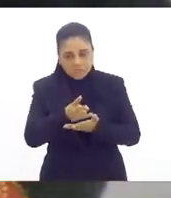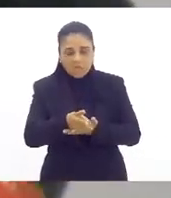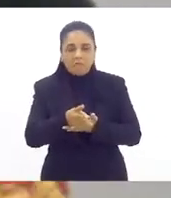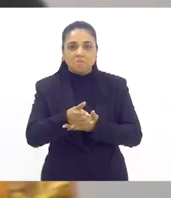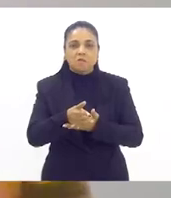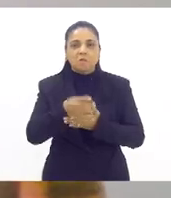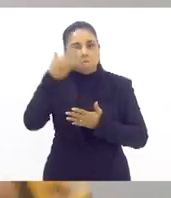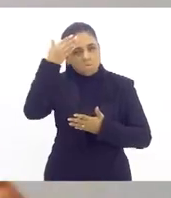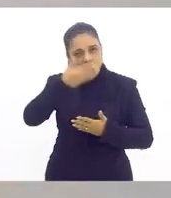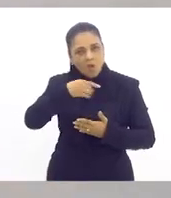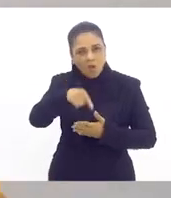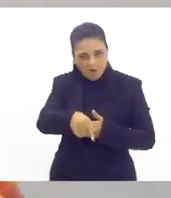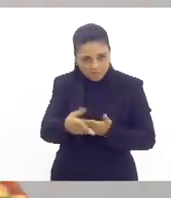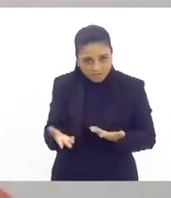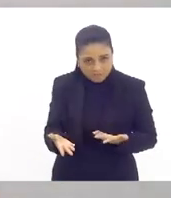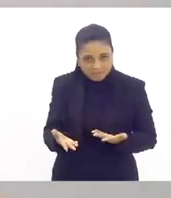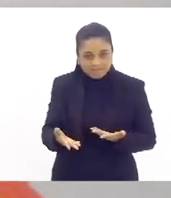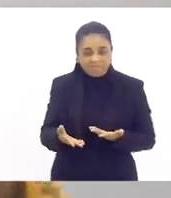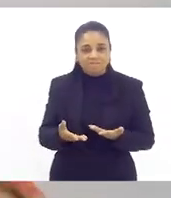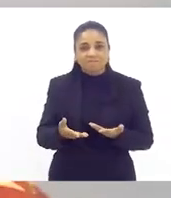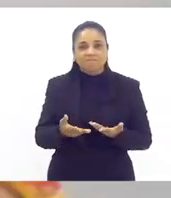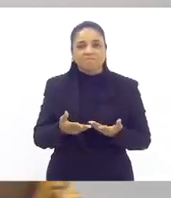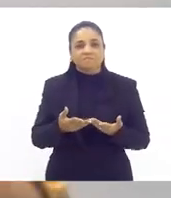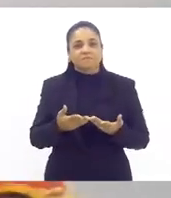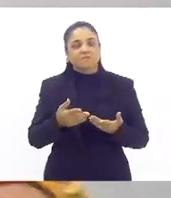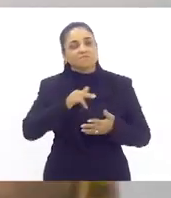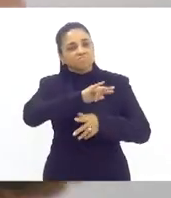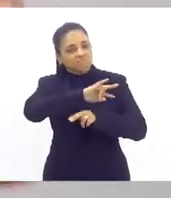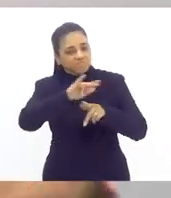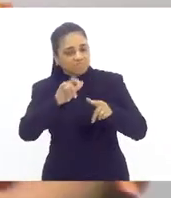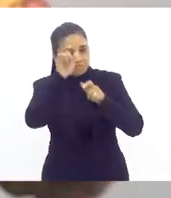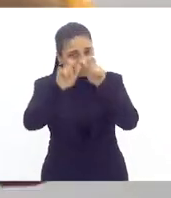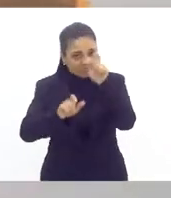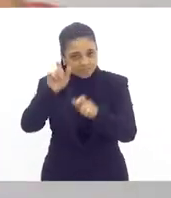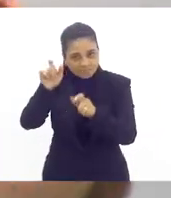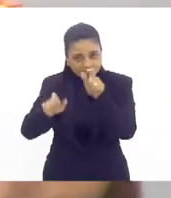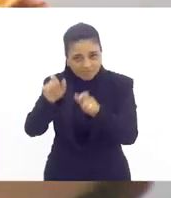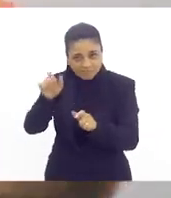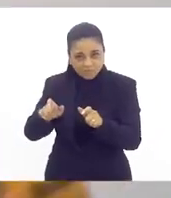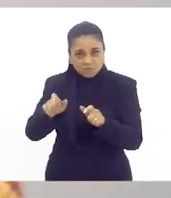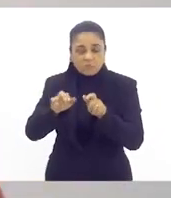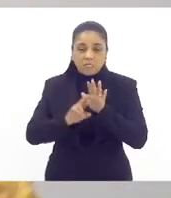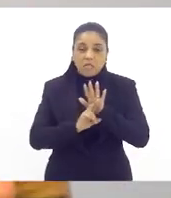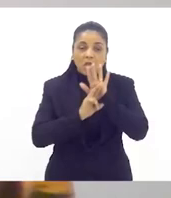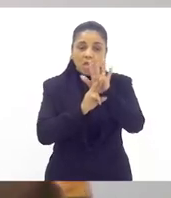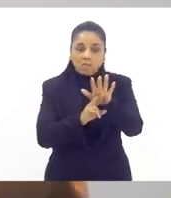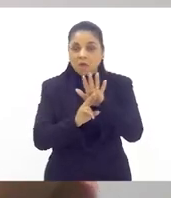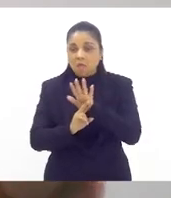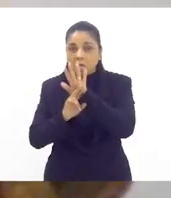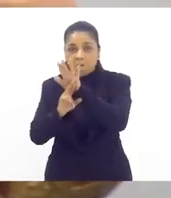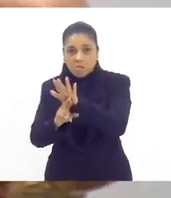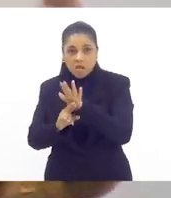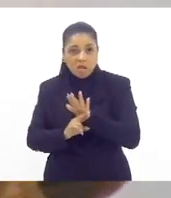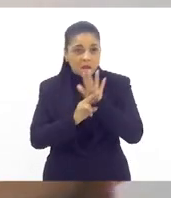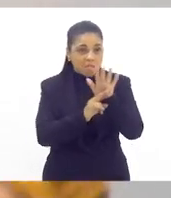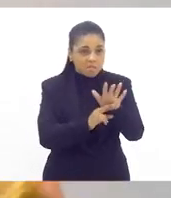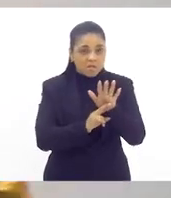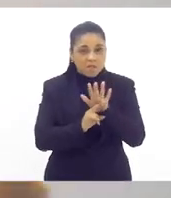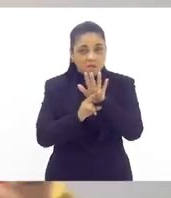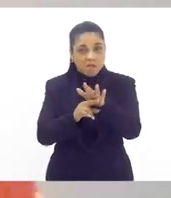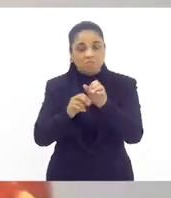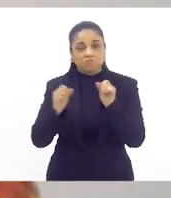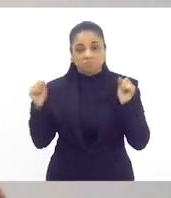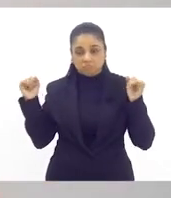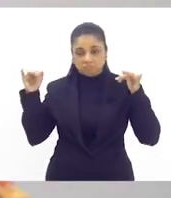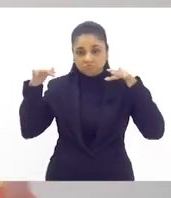comprovar tem muitas pessoas aqui que representam outras pessoas por isso esse auditório pode ser